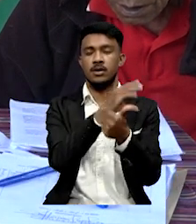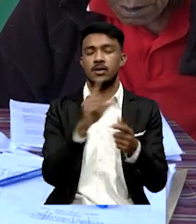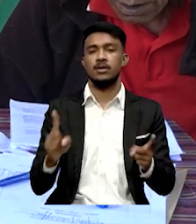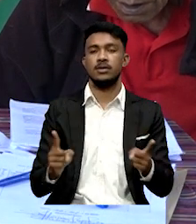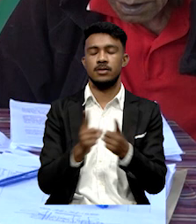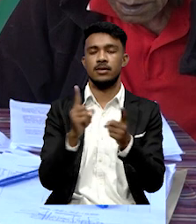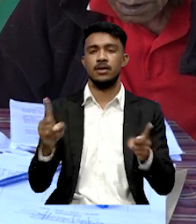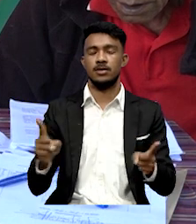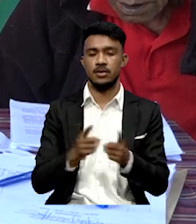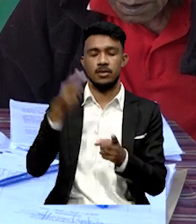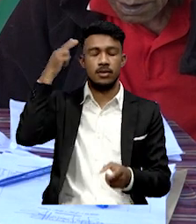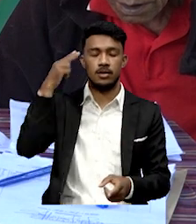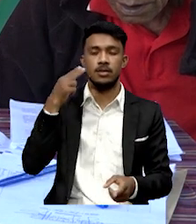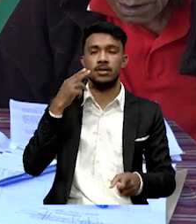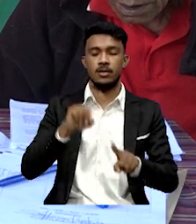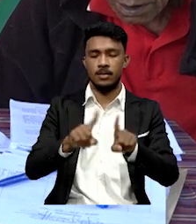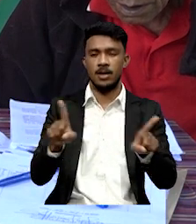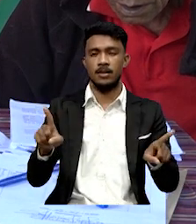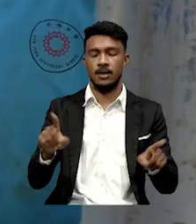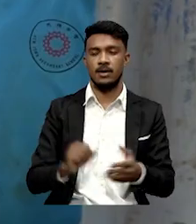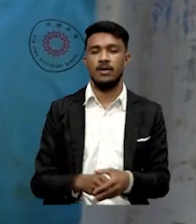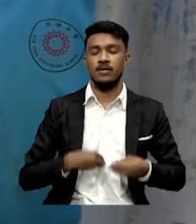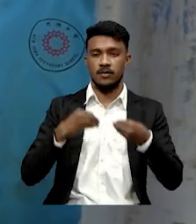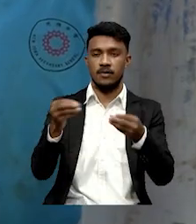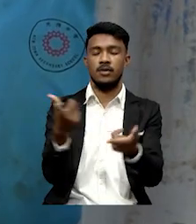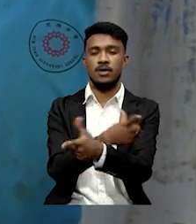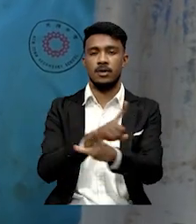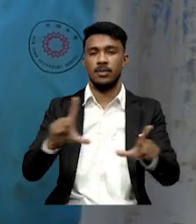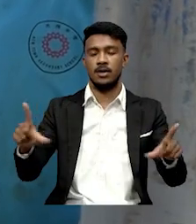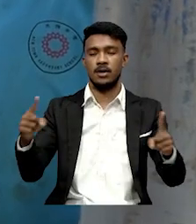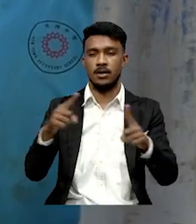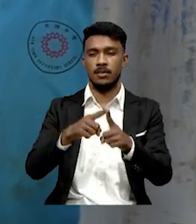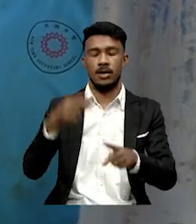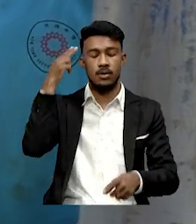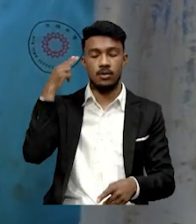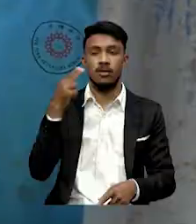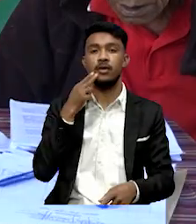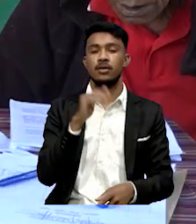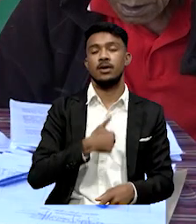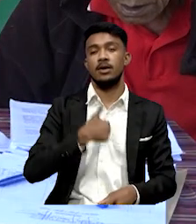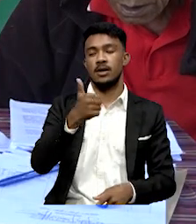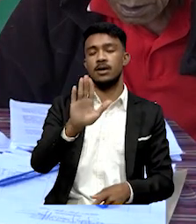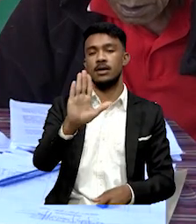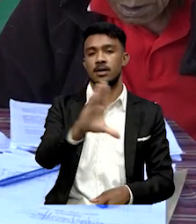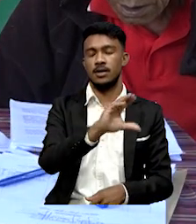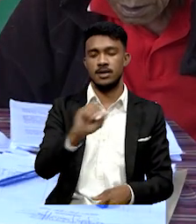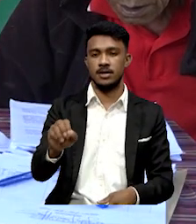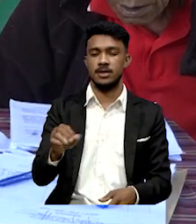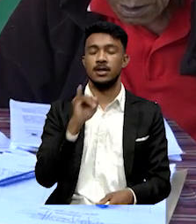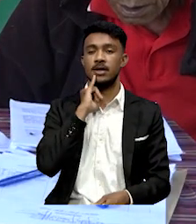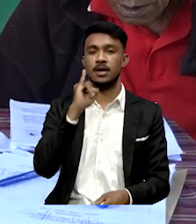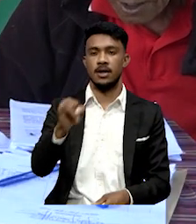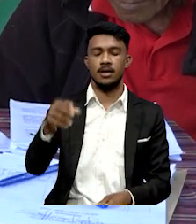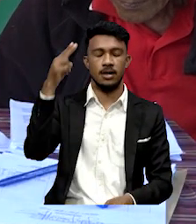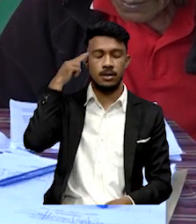Ramos Horta, mai be, fo liberdade ba irmão Horta Rasik, Katak, irmão José